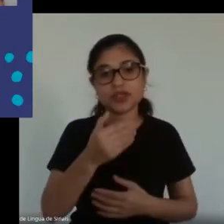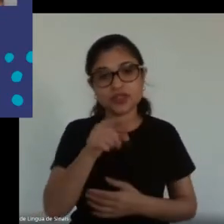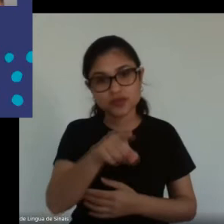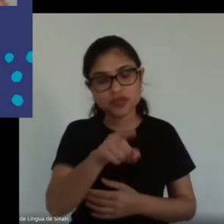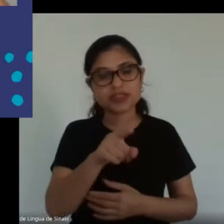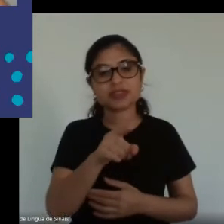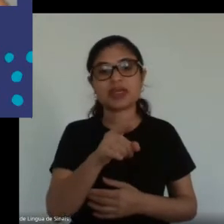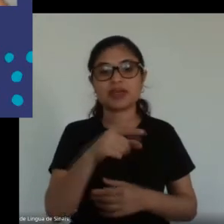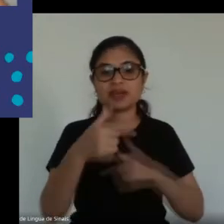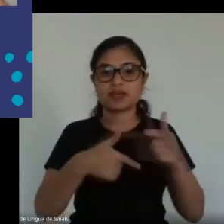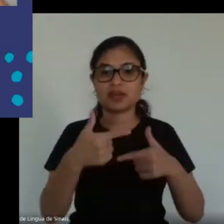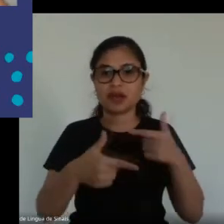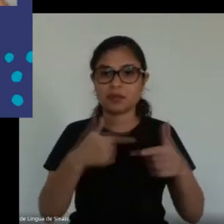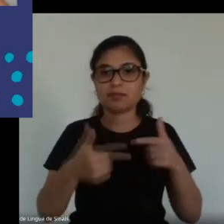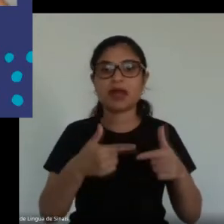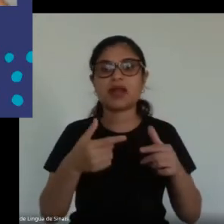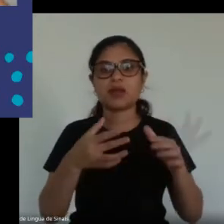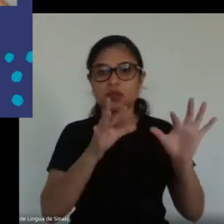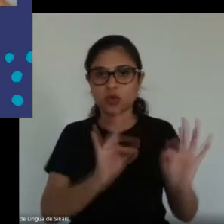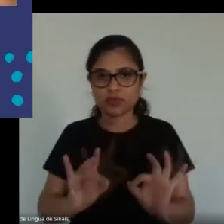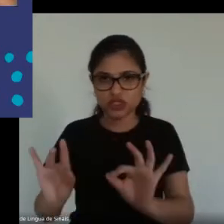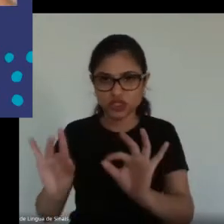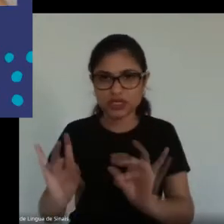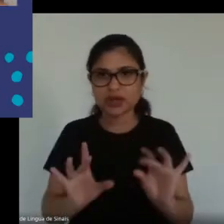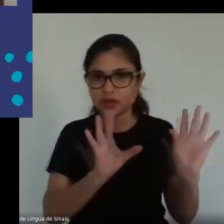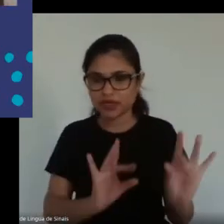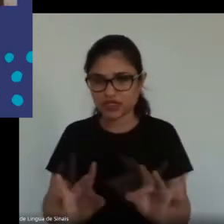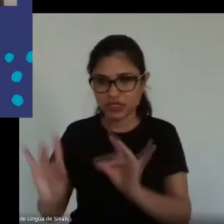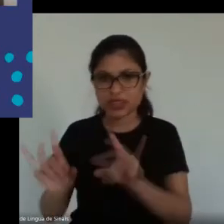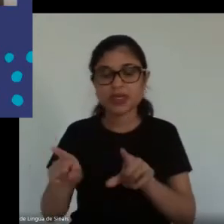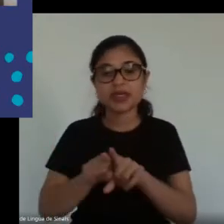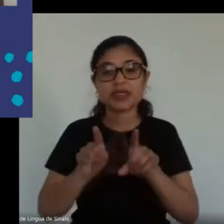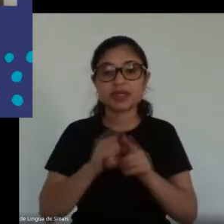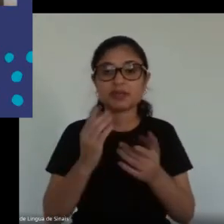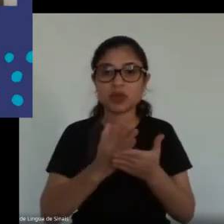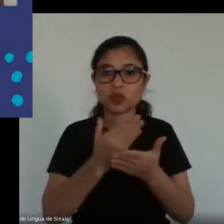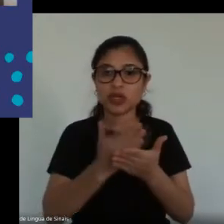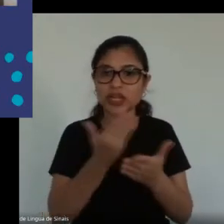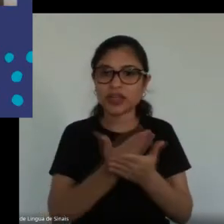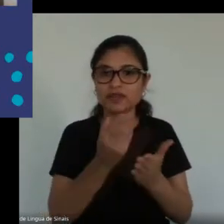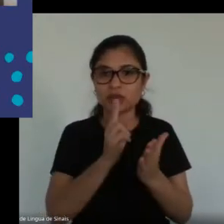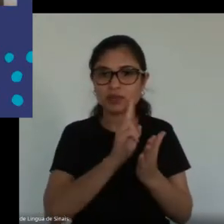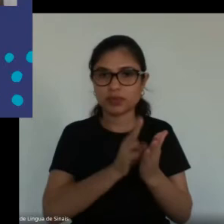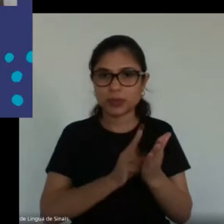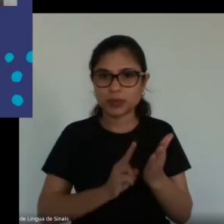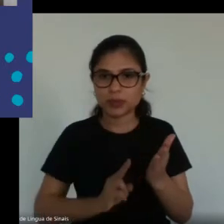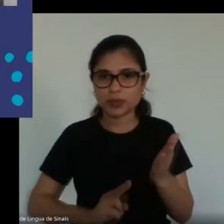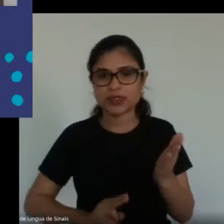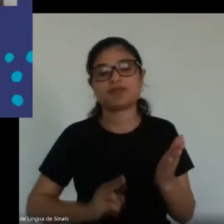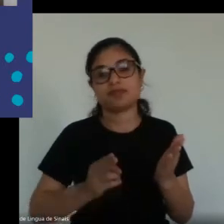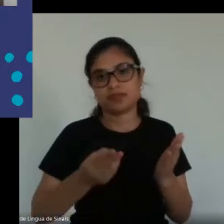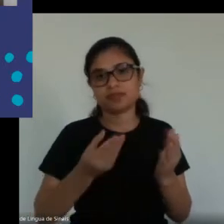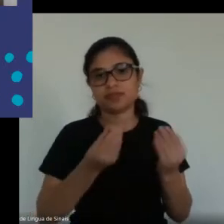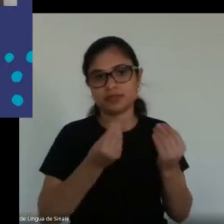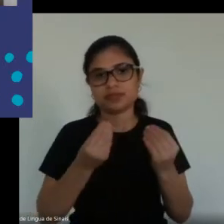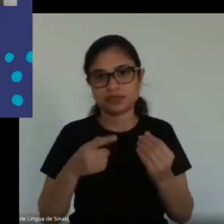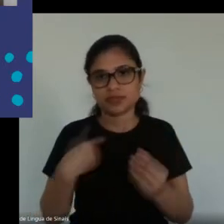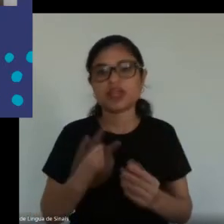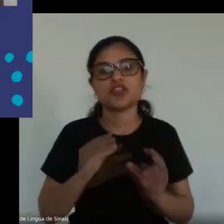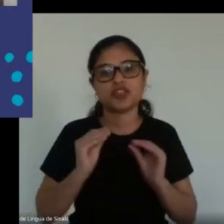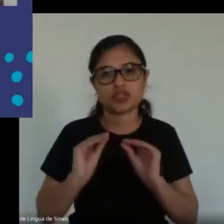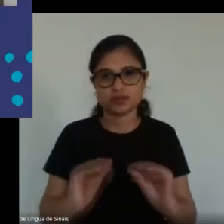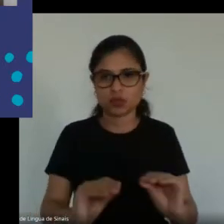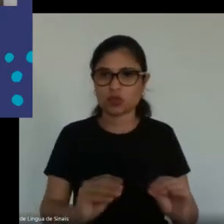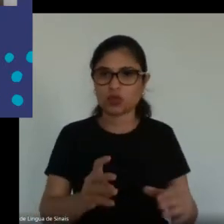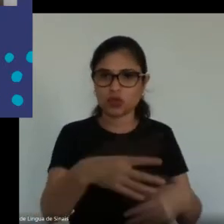compartilhar o seu trabalho, pediram a bibliografia, a gente está com a bibliografia aqui, a gente vai enviar para vocês. Aí eu vou